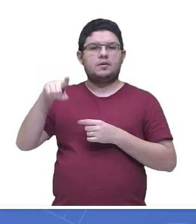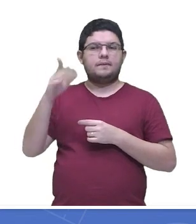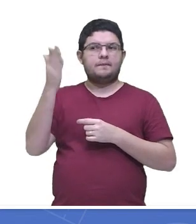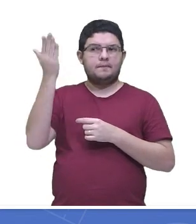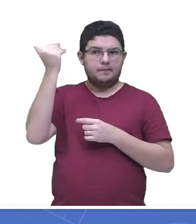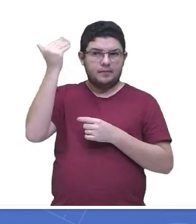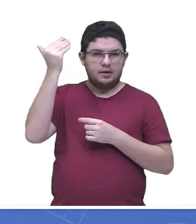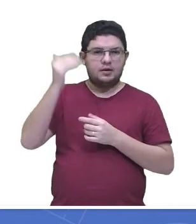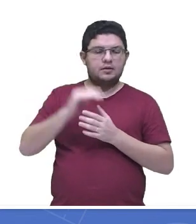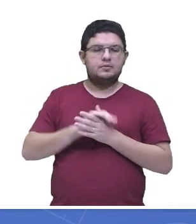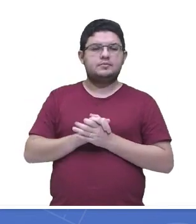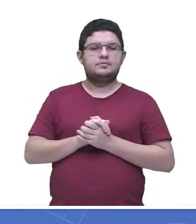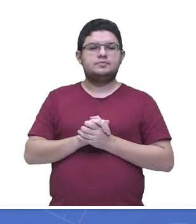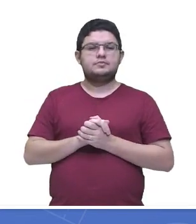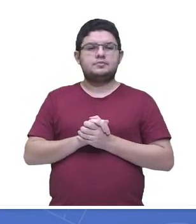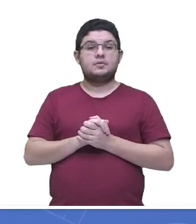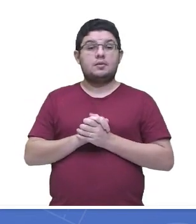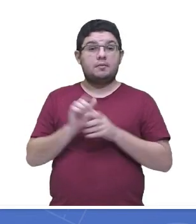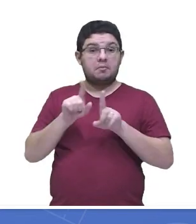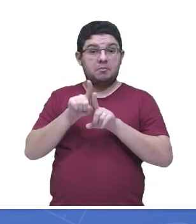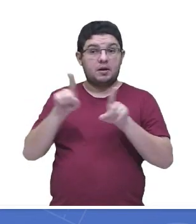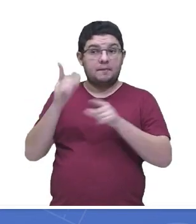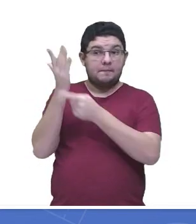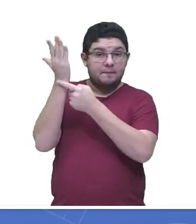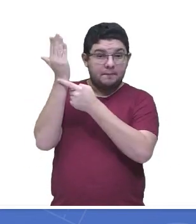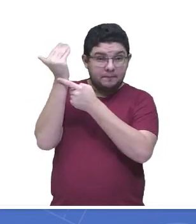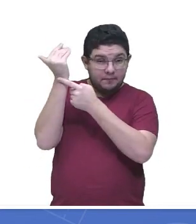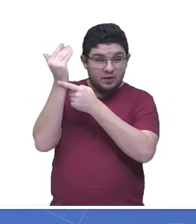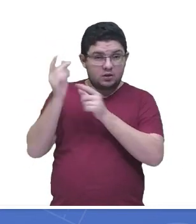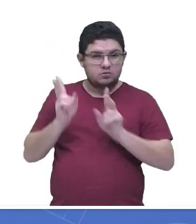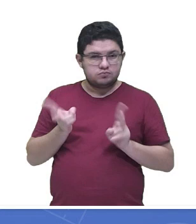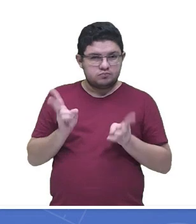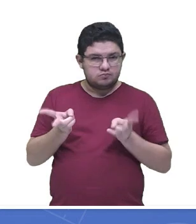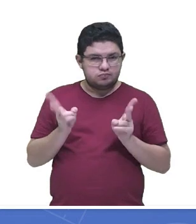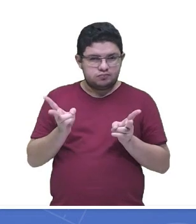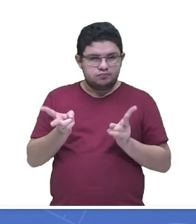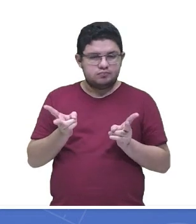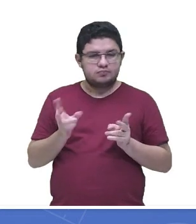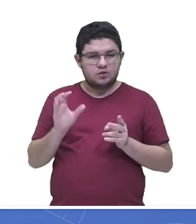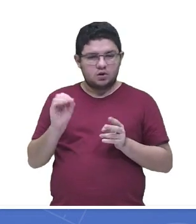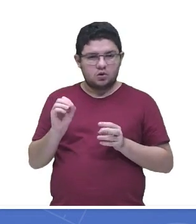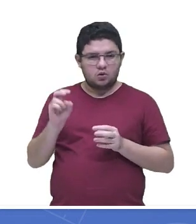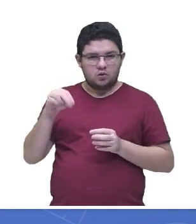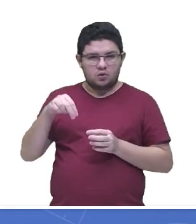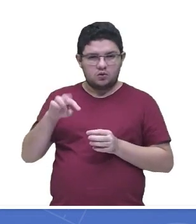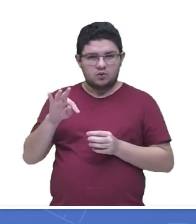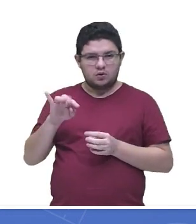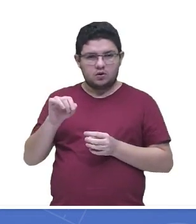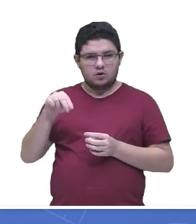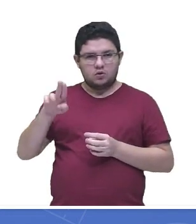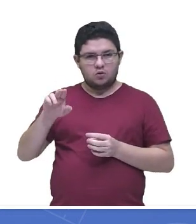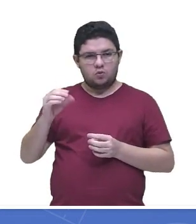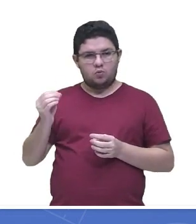passado, e ele é passado contínuo. E o verbo que eu vou utilizar, que é o verbo auxiliar dessa